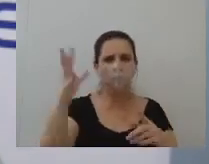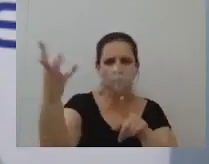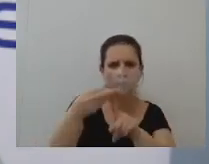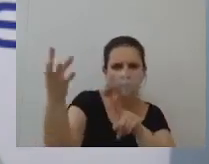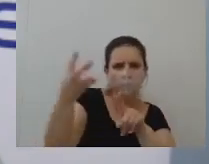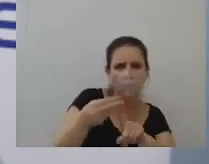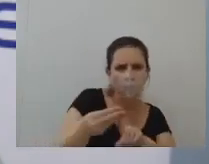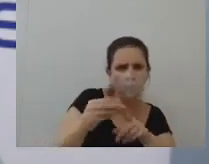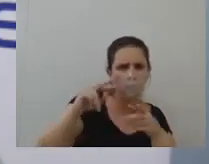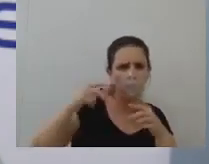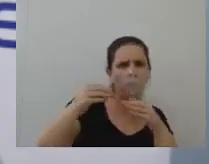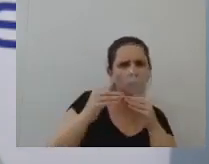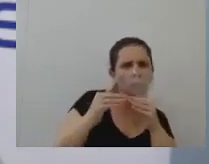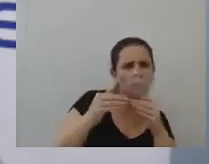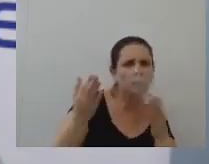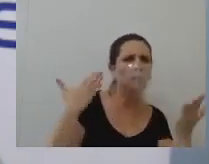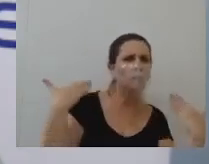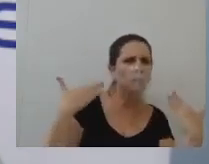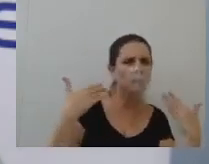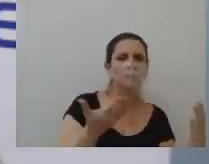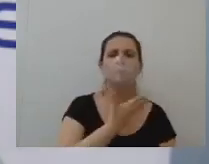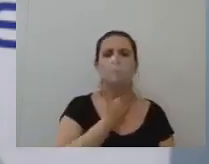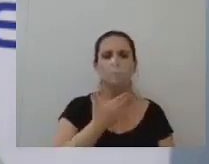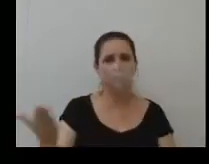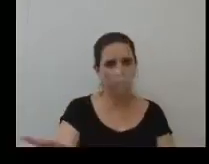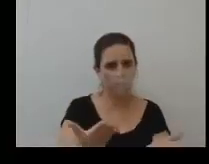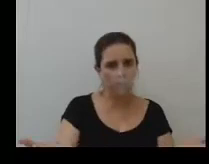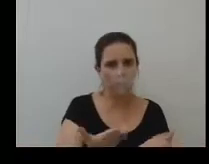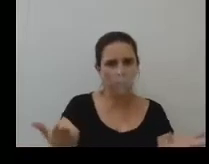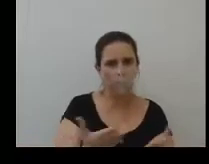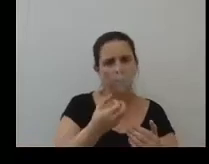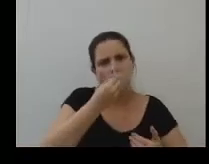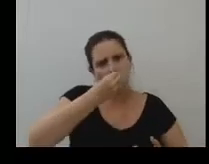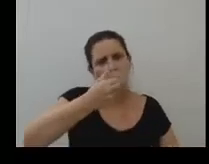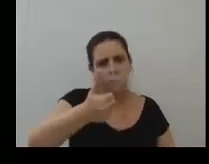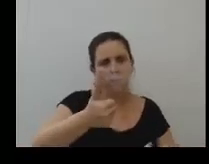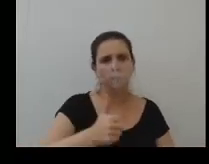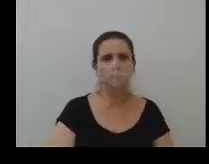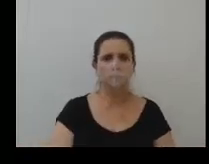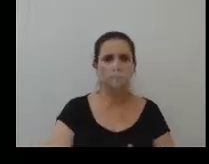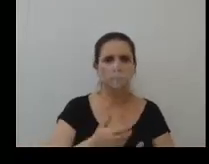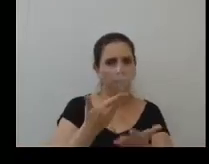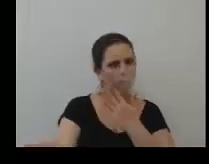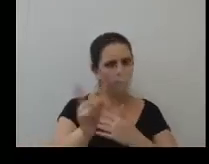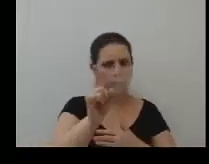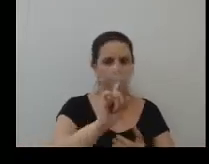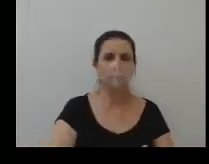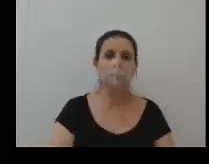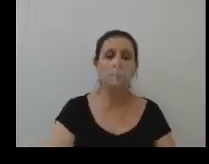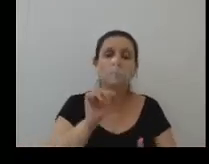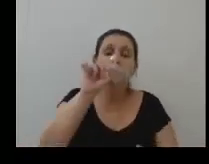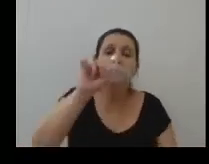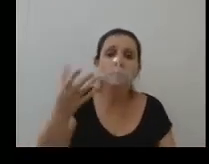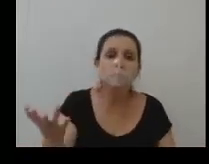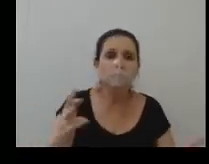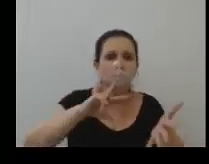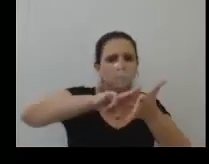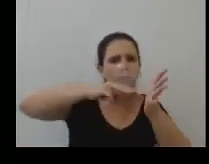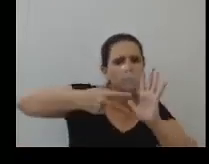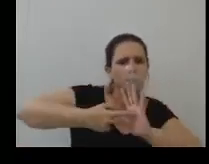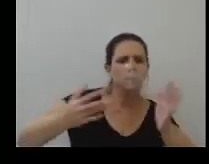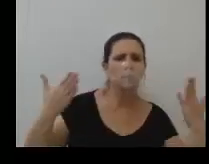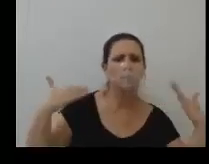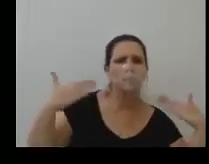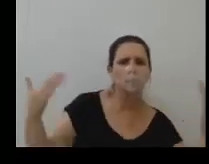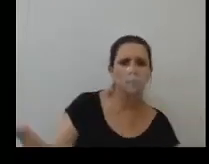o calor. Esse papo da gente hoje vai ser muito bacana, então não percam. Qual é o sentido corriqueiro?